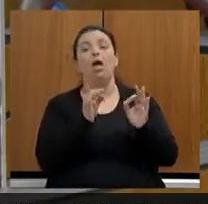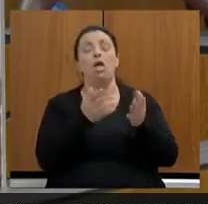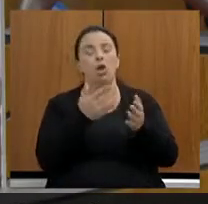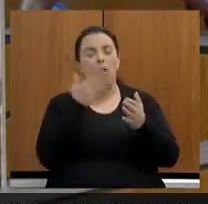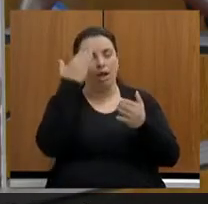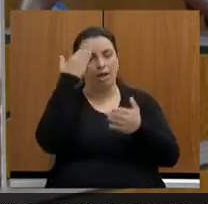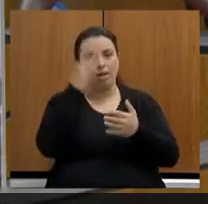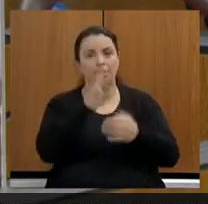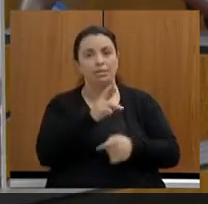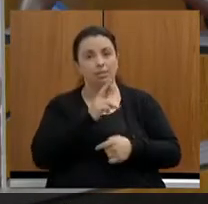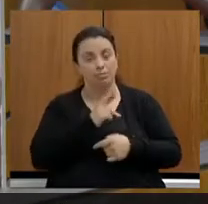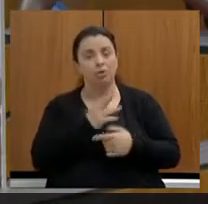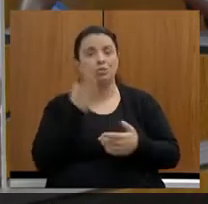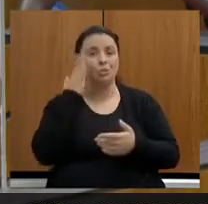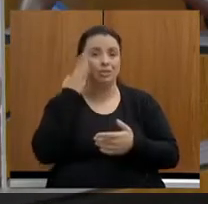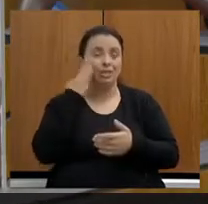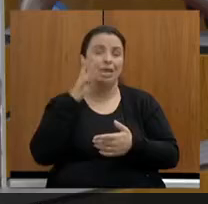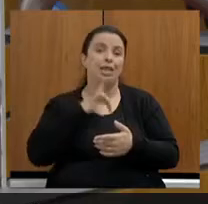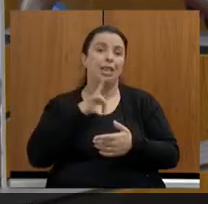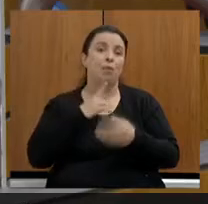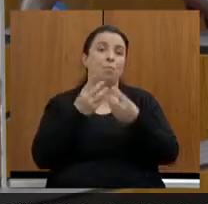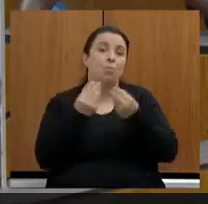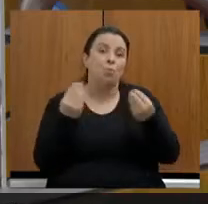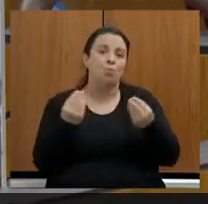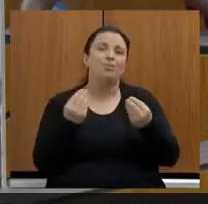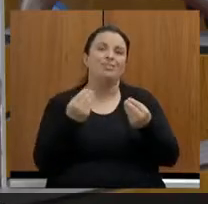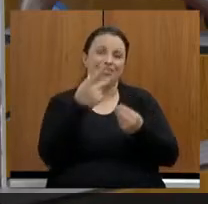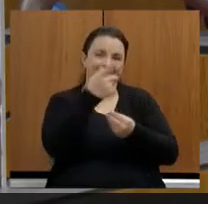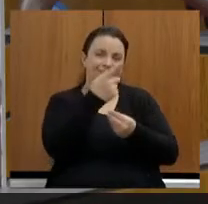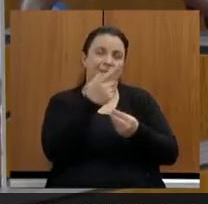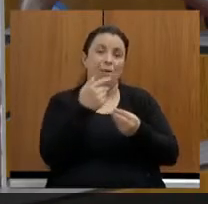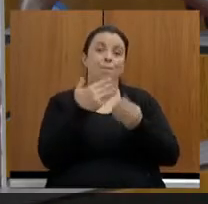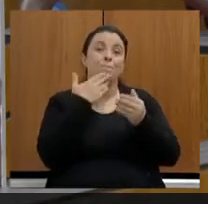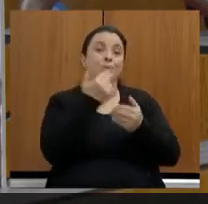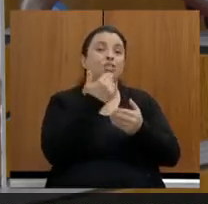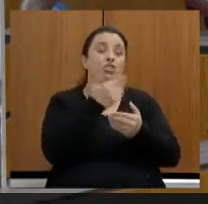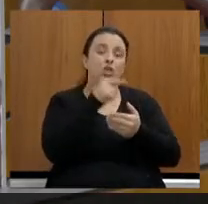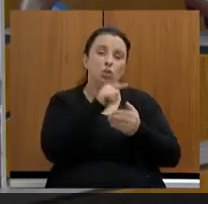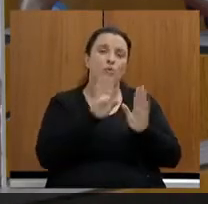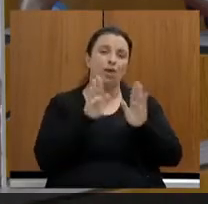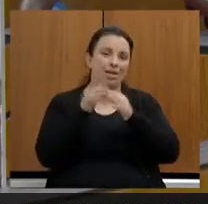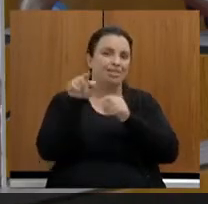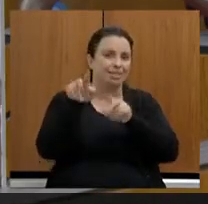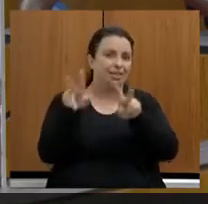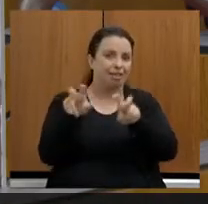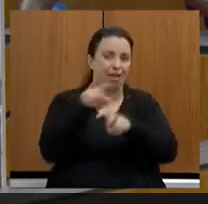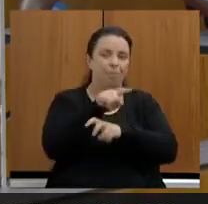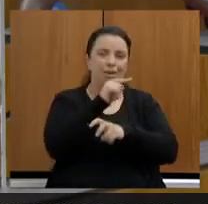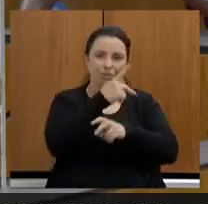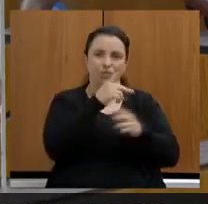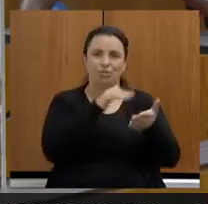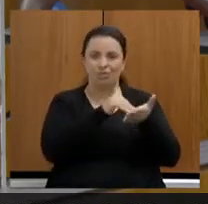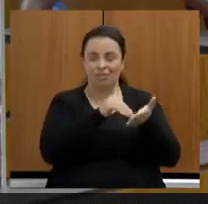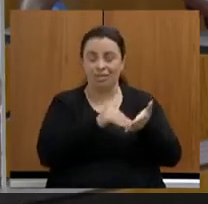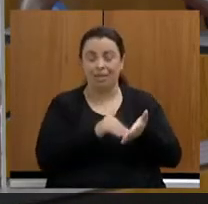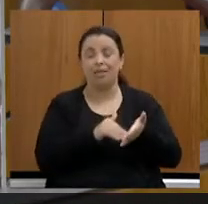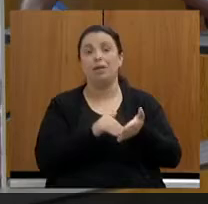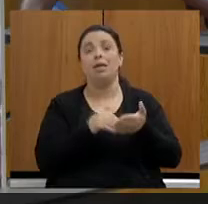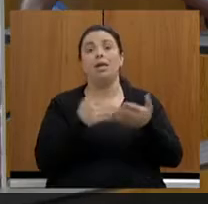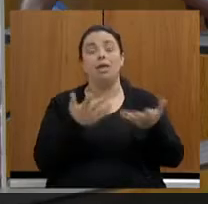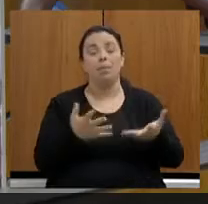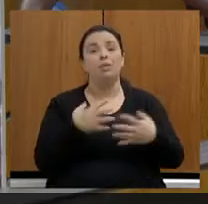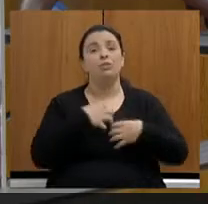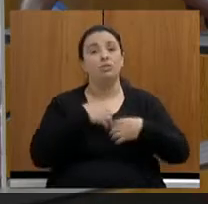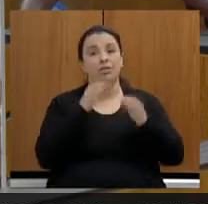Imagino que tenho muitas demandas no gabinete da senhora e por isso é a não resposta até o momento eu fiz Fico feliz